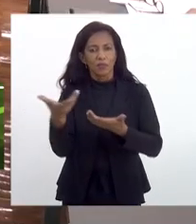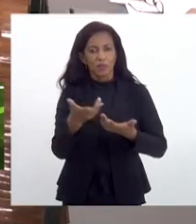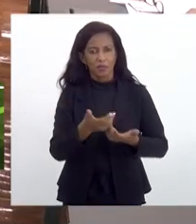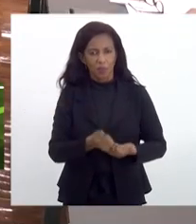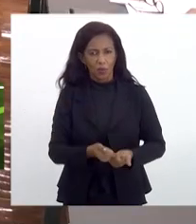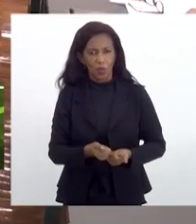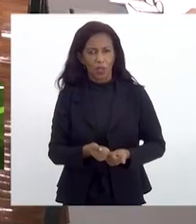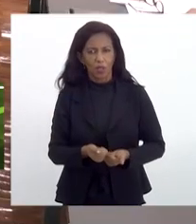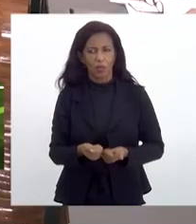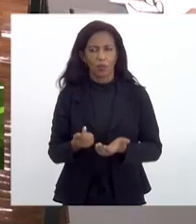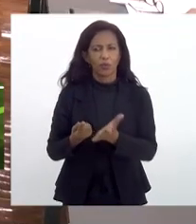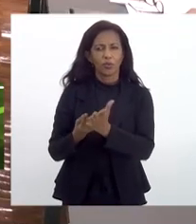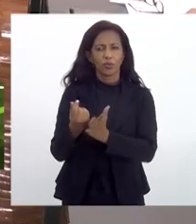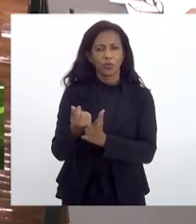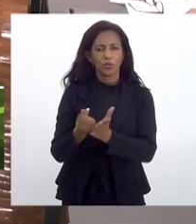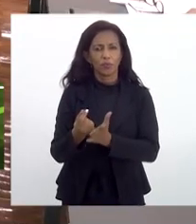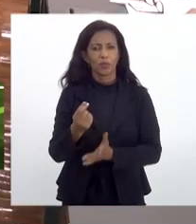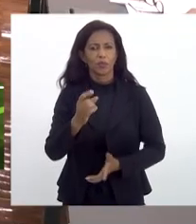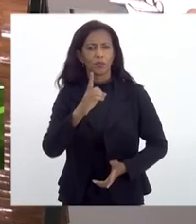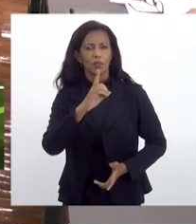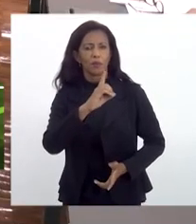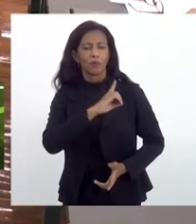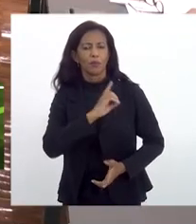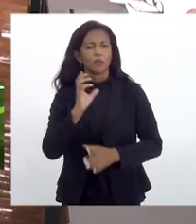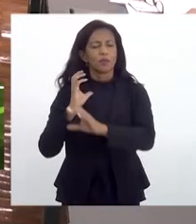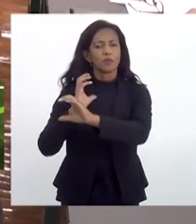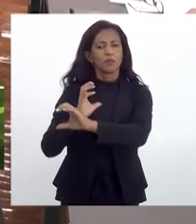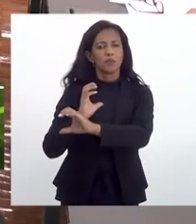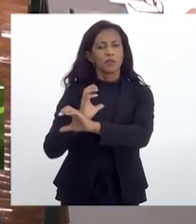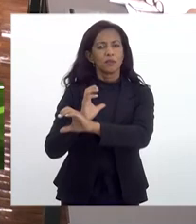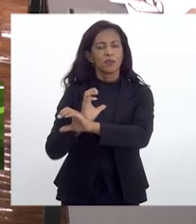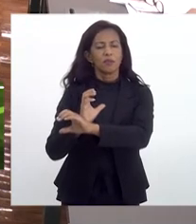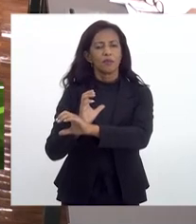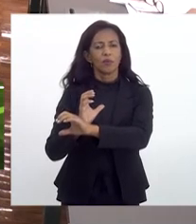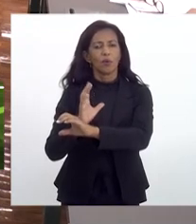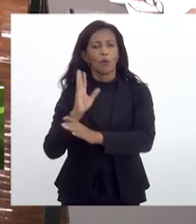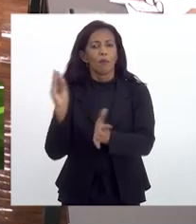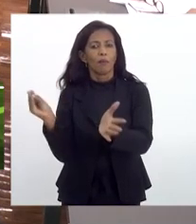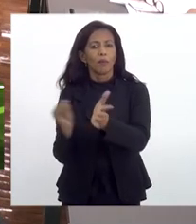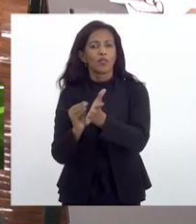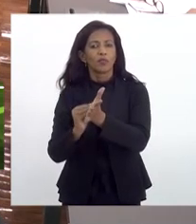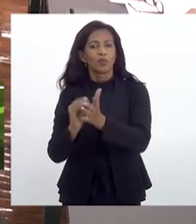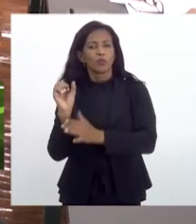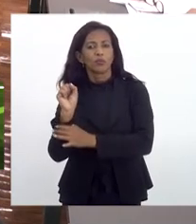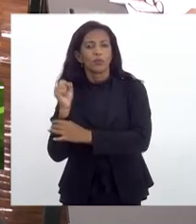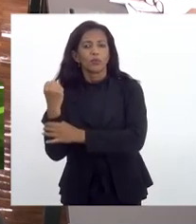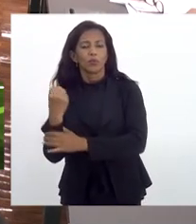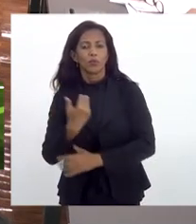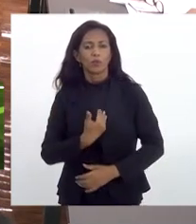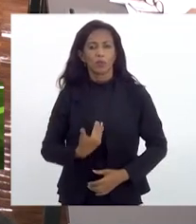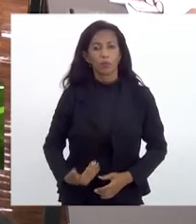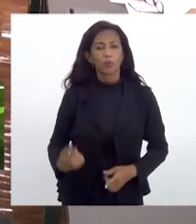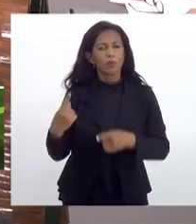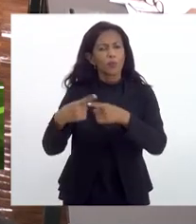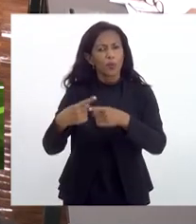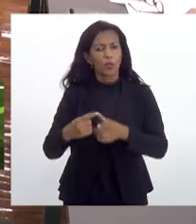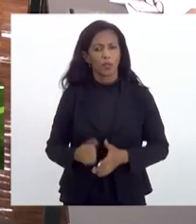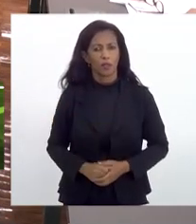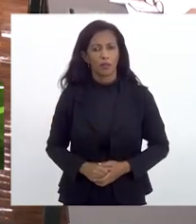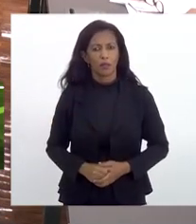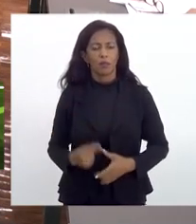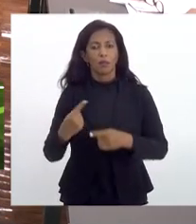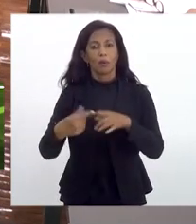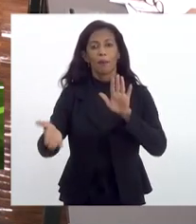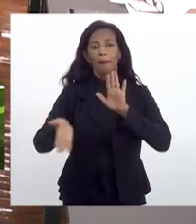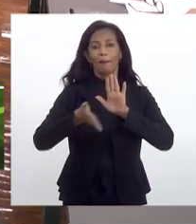Cadepol, mas não acolheram o Fundo Estadual de Segurança Pública. Por quê? Porque isso foi o parecer da